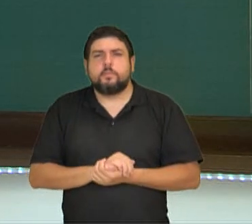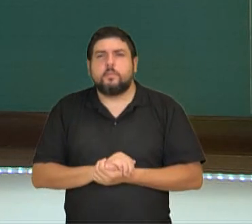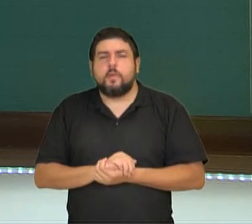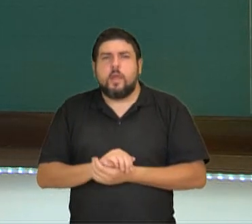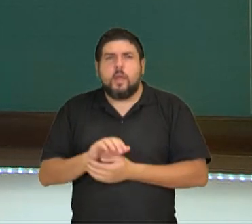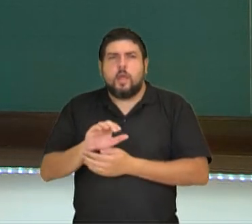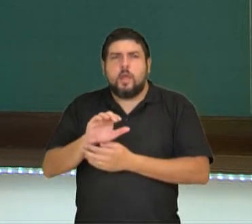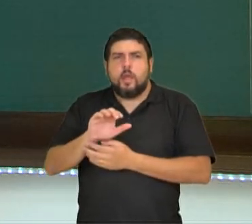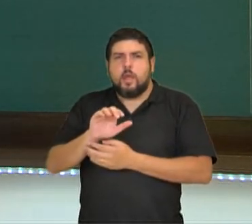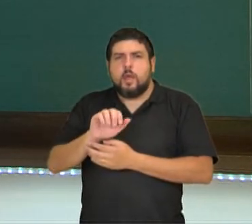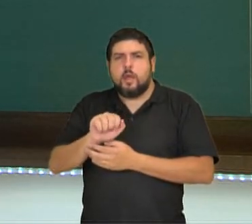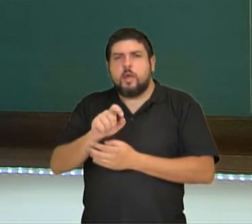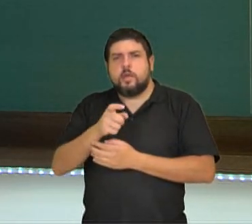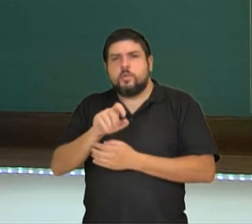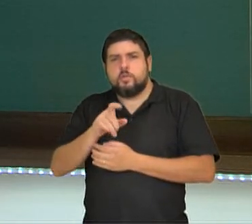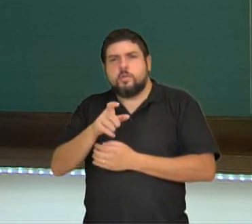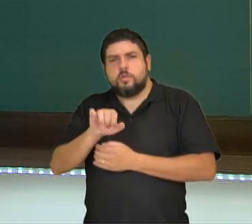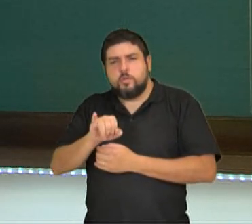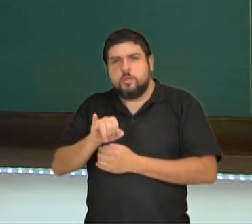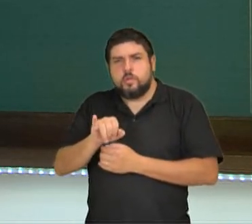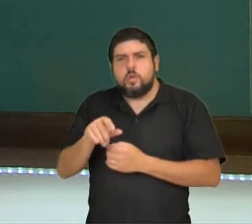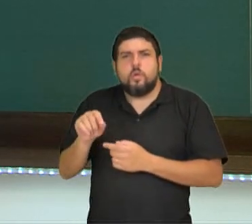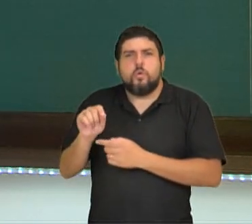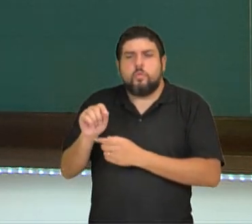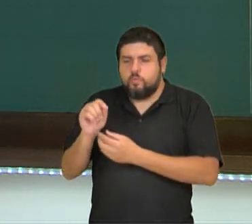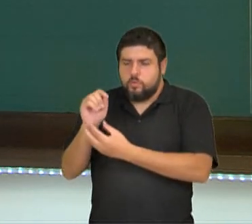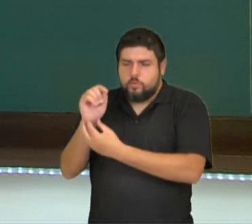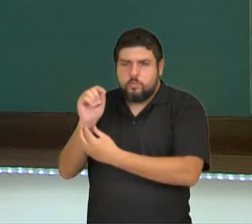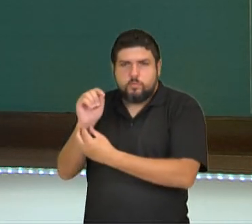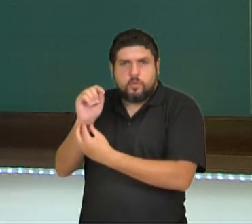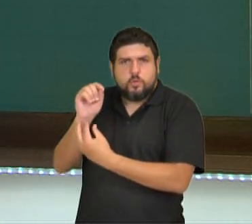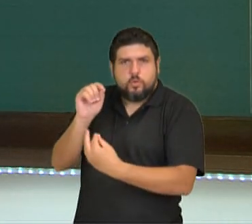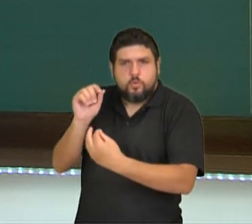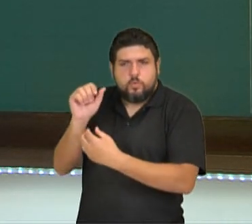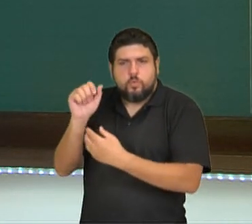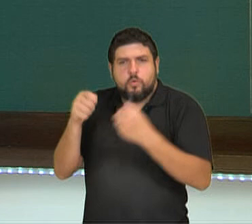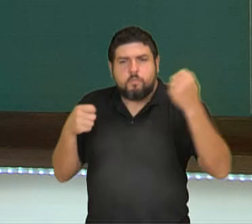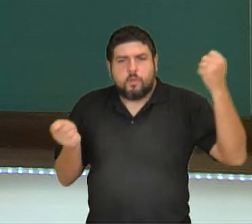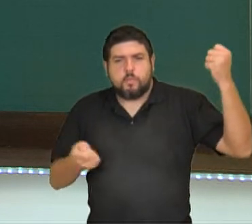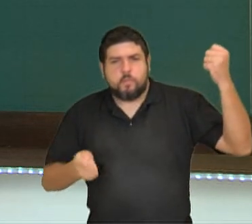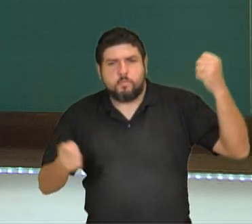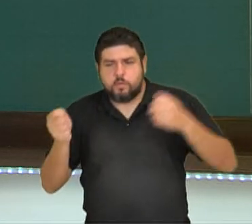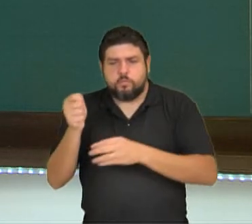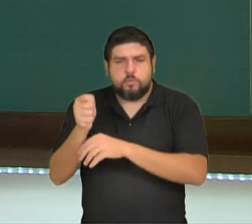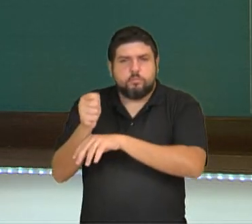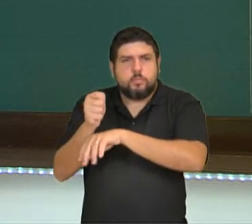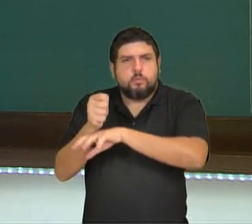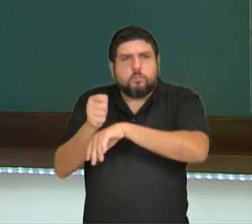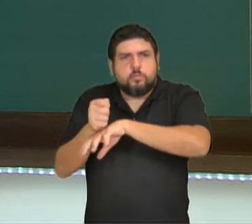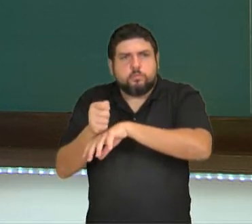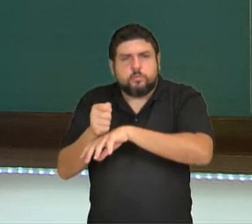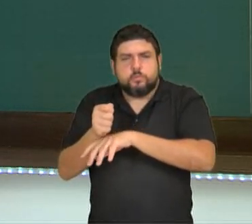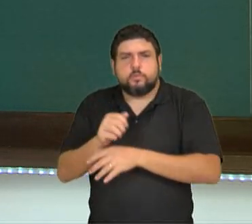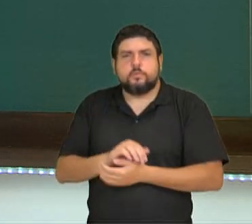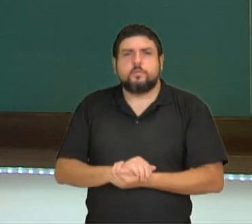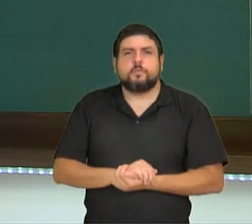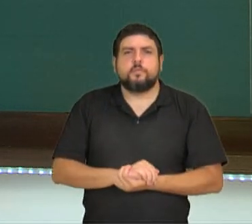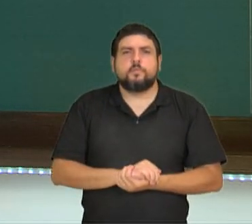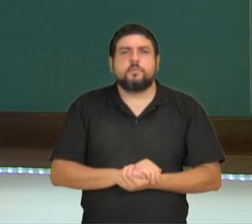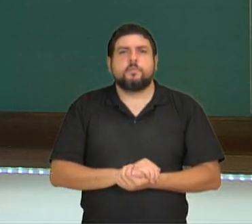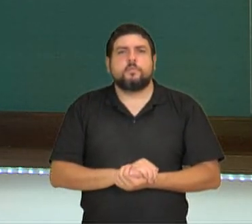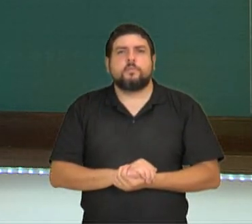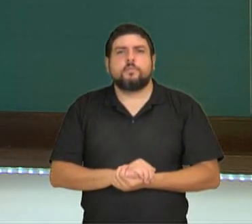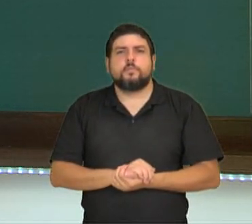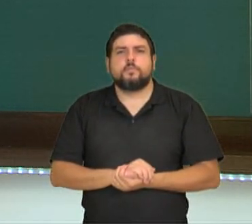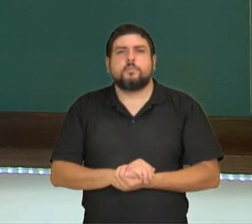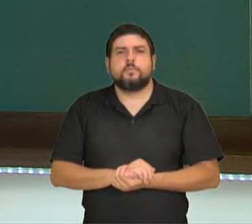de chocalhozinho, tá? E a pedra ou o dobrão, né? Como se fosse uma moeda. Então,